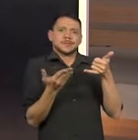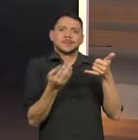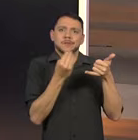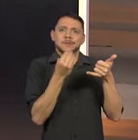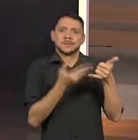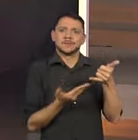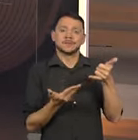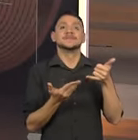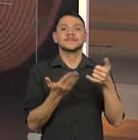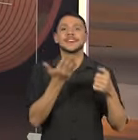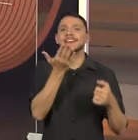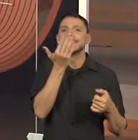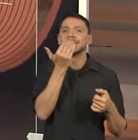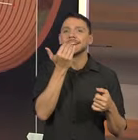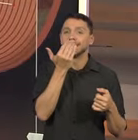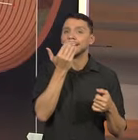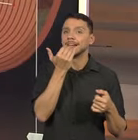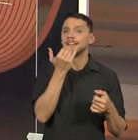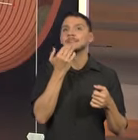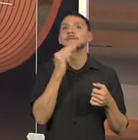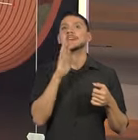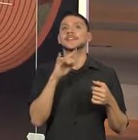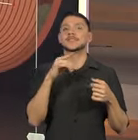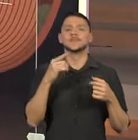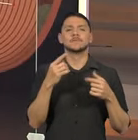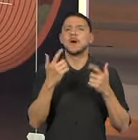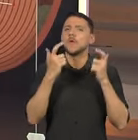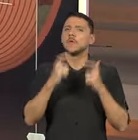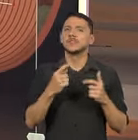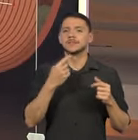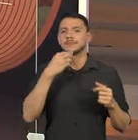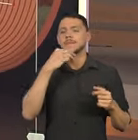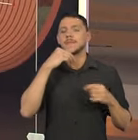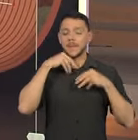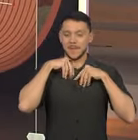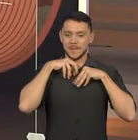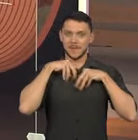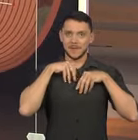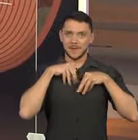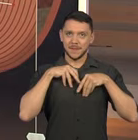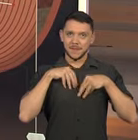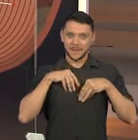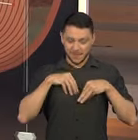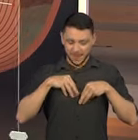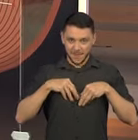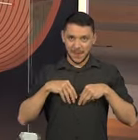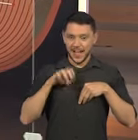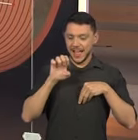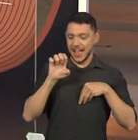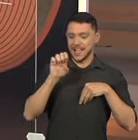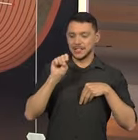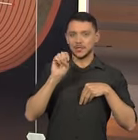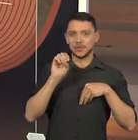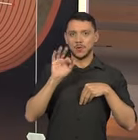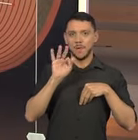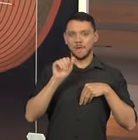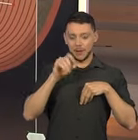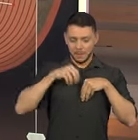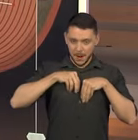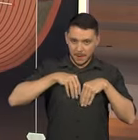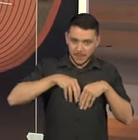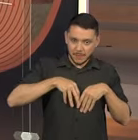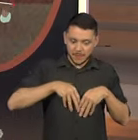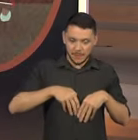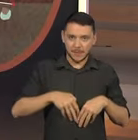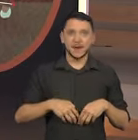Aí o alimento vai chegar no estômago, estão vendo? Passou pelo esôfago, chegou no estômago, depois do